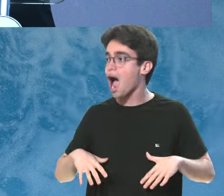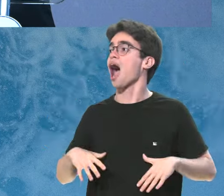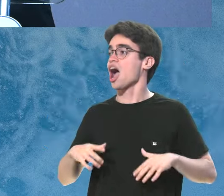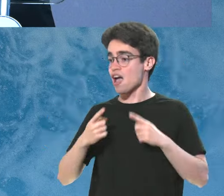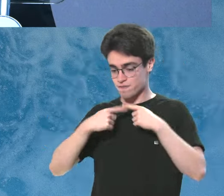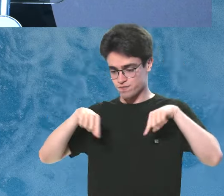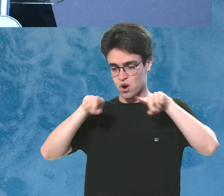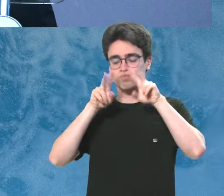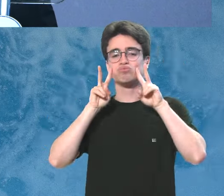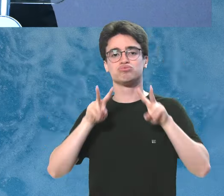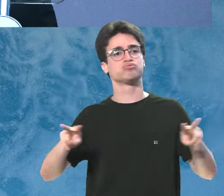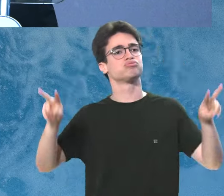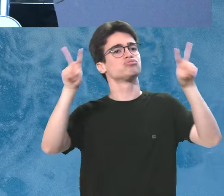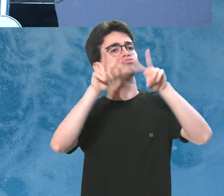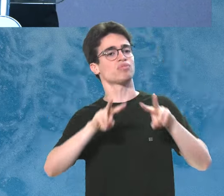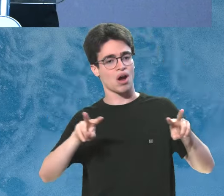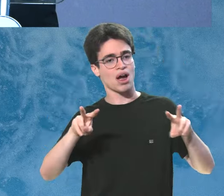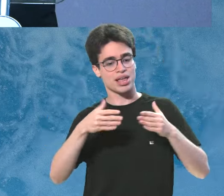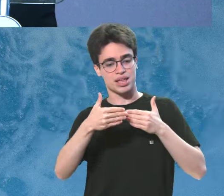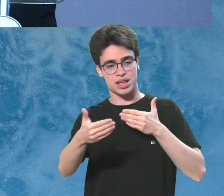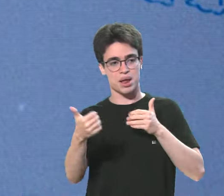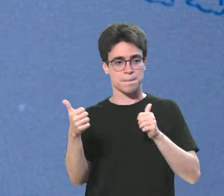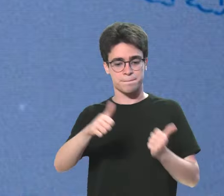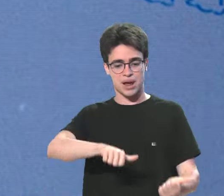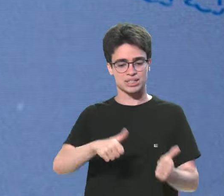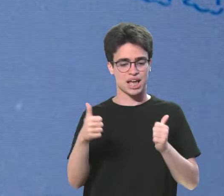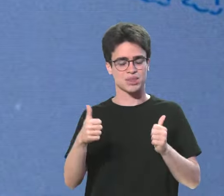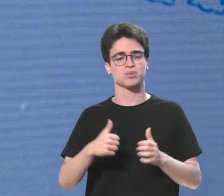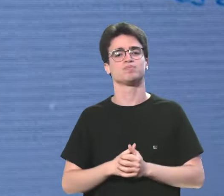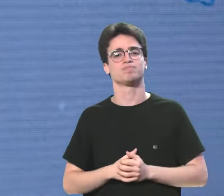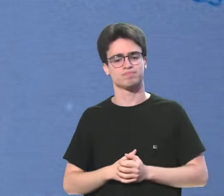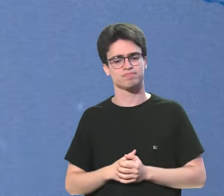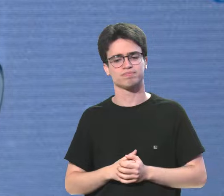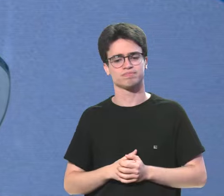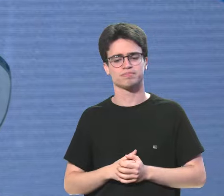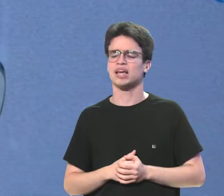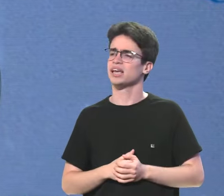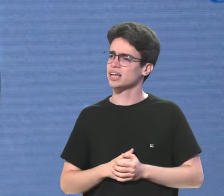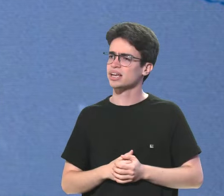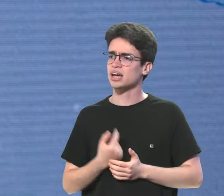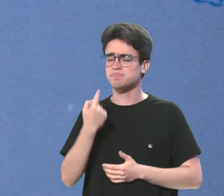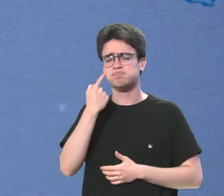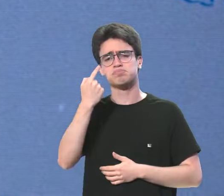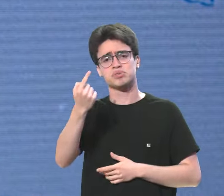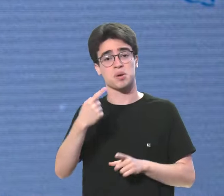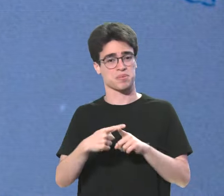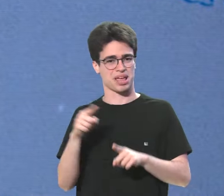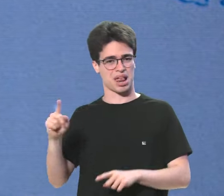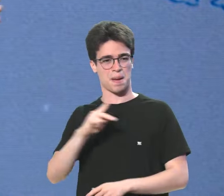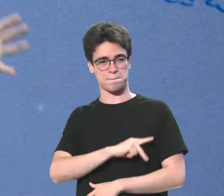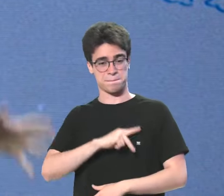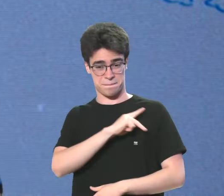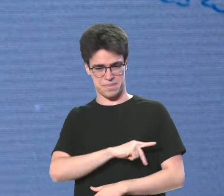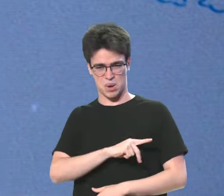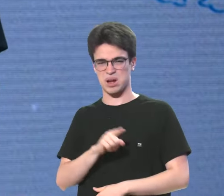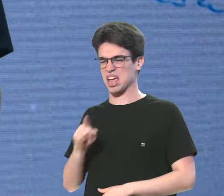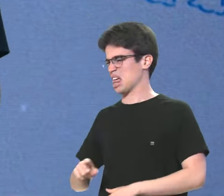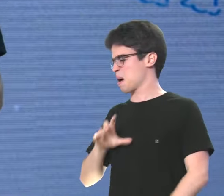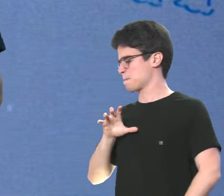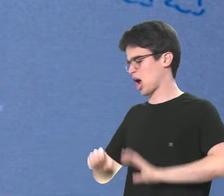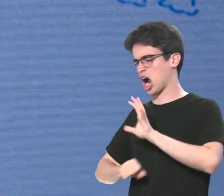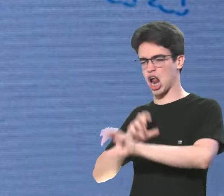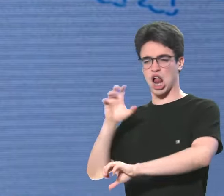levantou foi batizado no início do capítulo a gente viu que Saulo era um perseguidor ferrenho